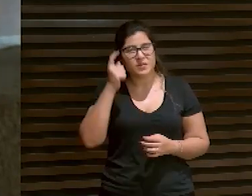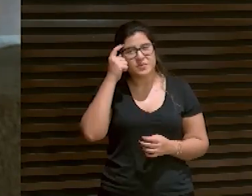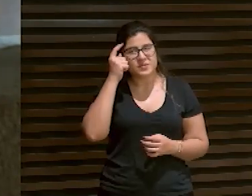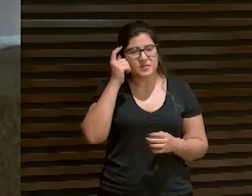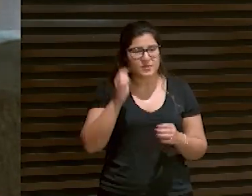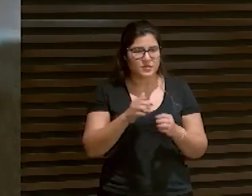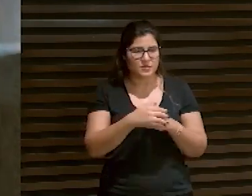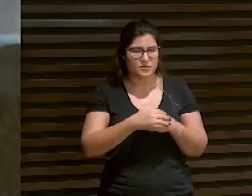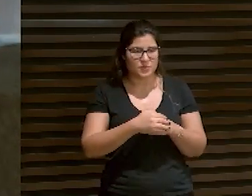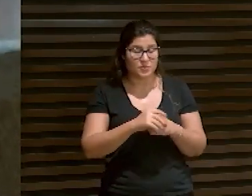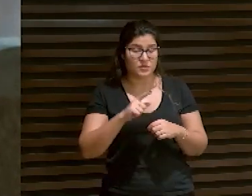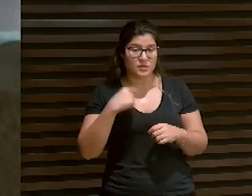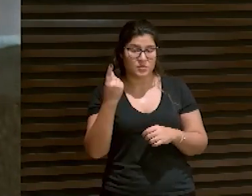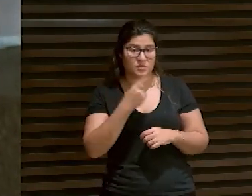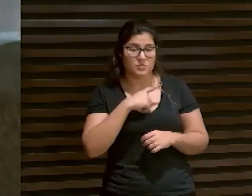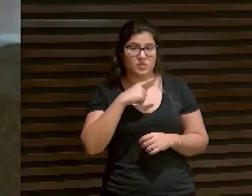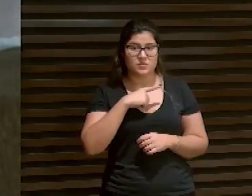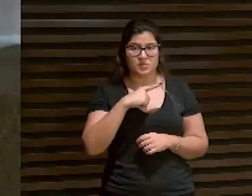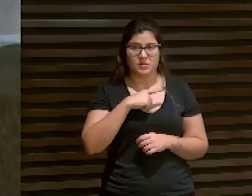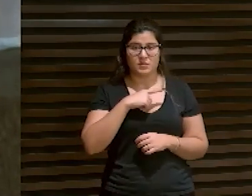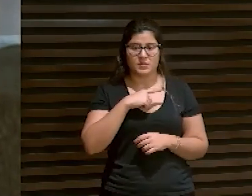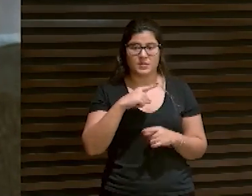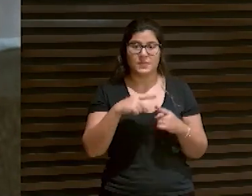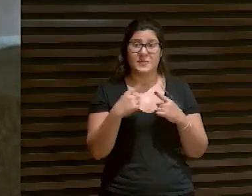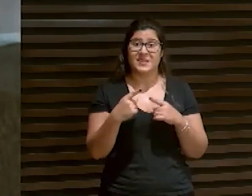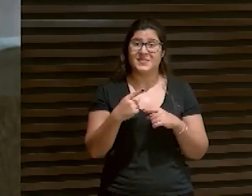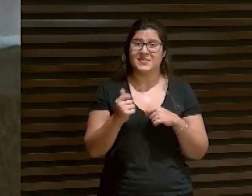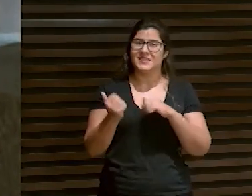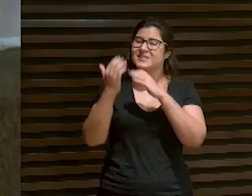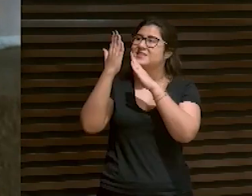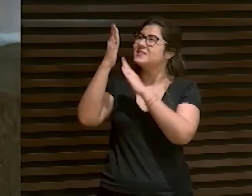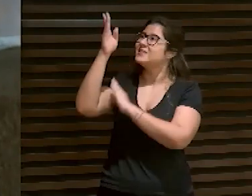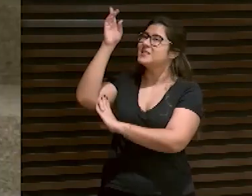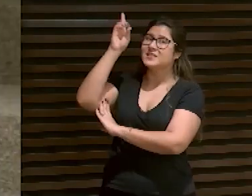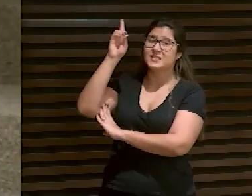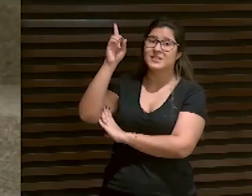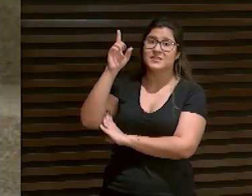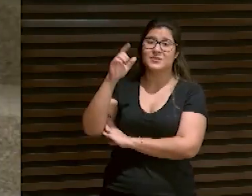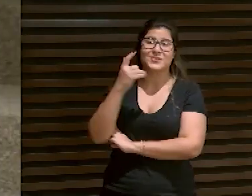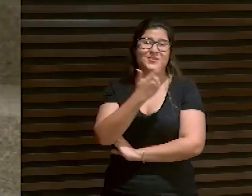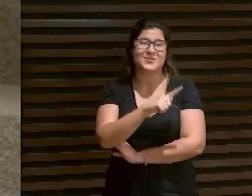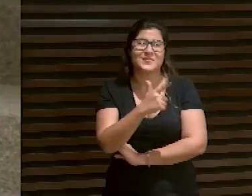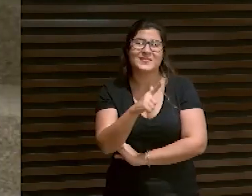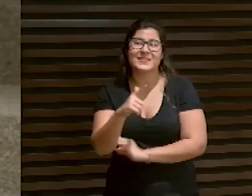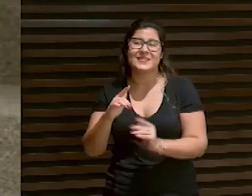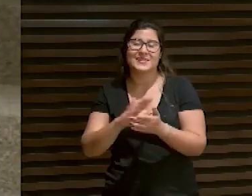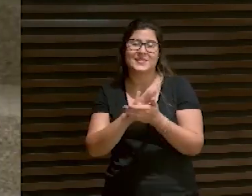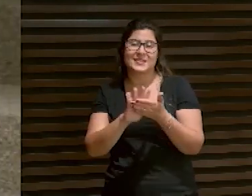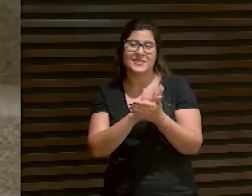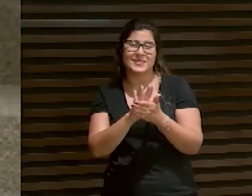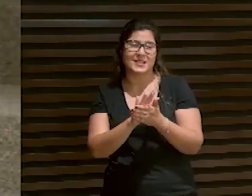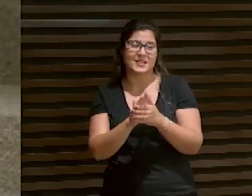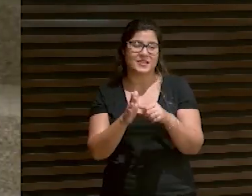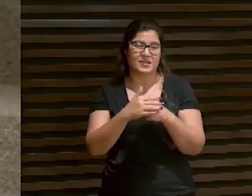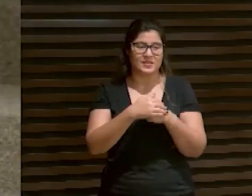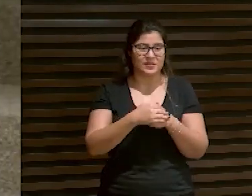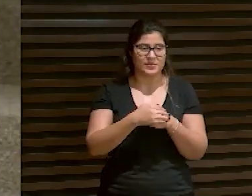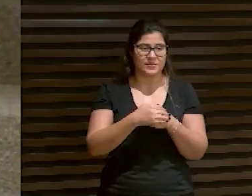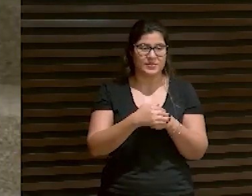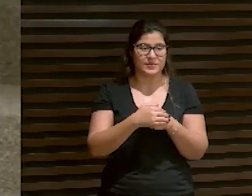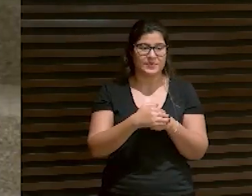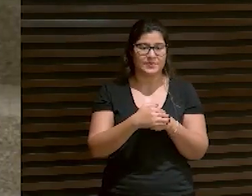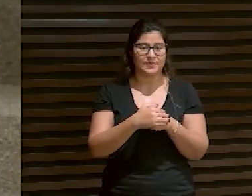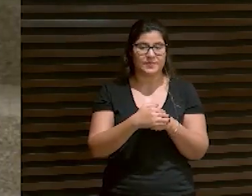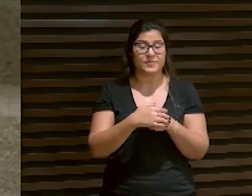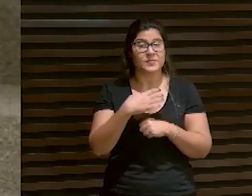tivemos. Porém, irmãos, quando nós estamos diante de Deus, não existe nada que fica oculto. E da mesma